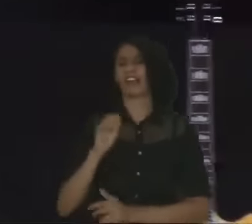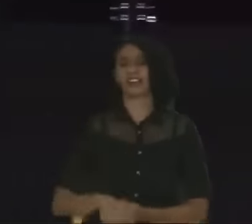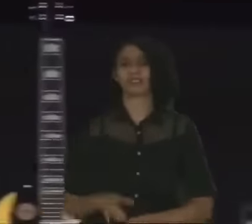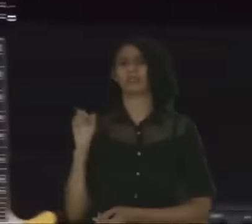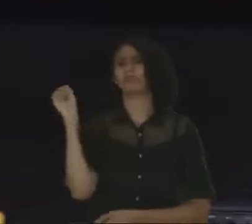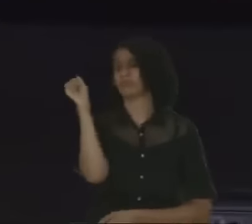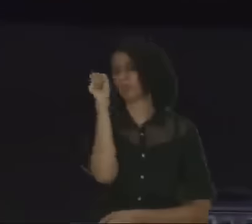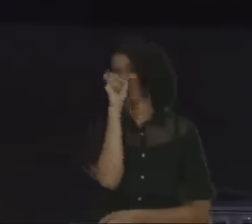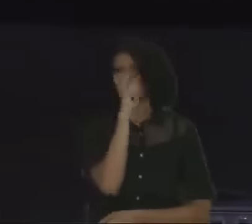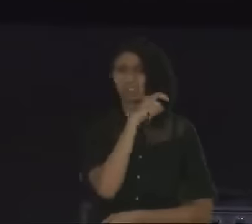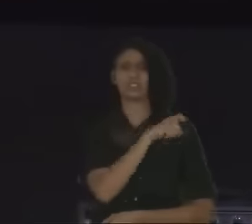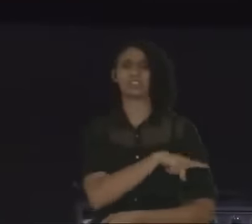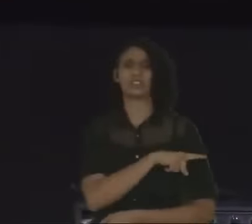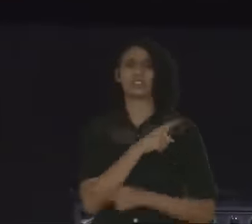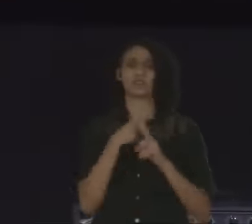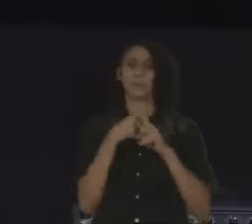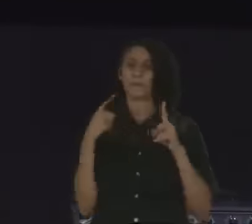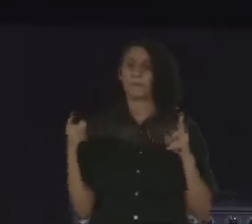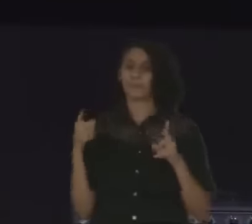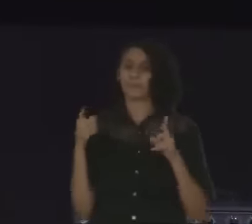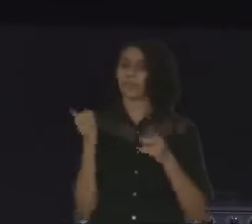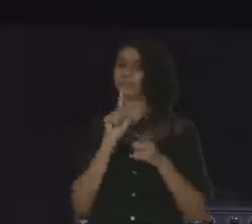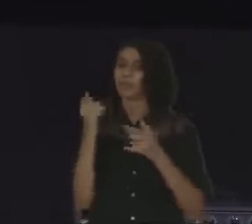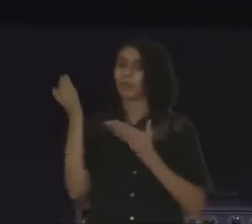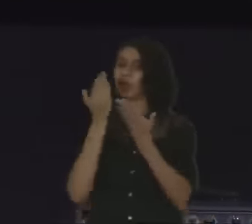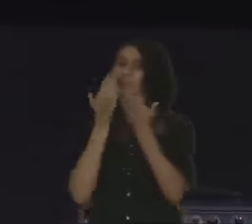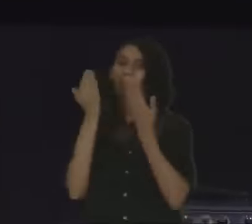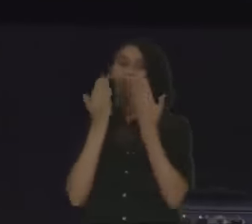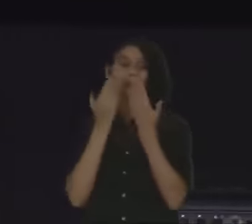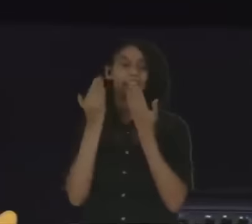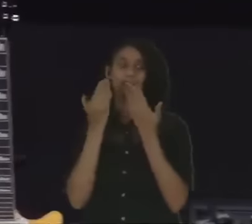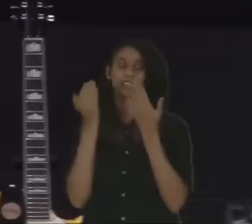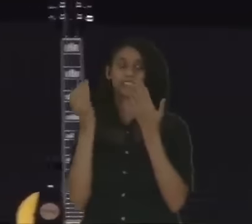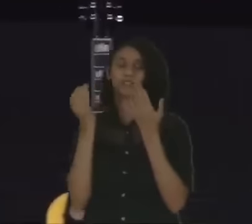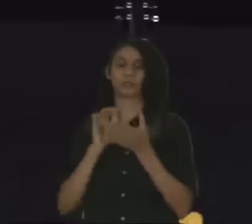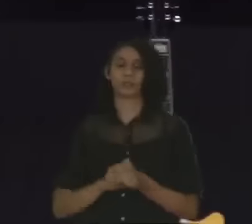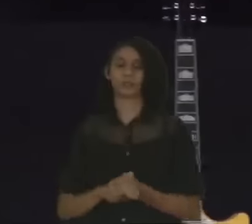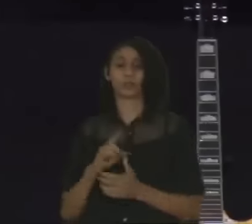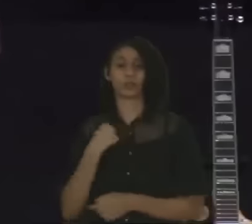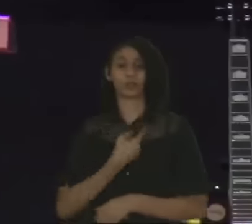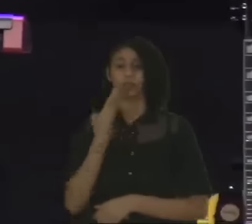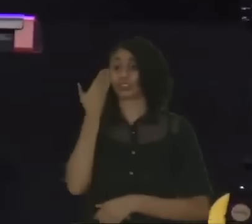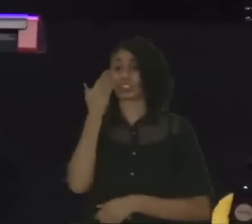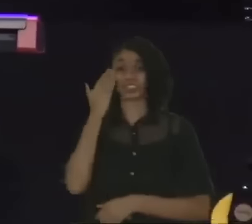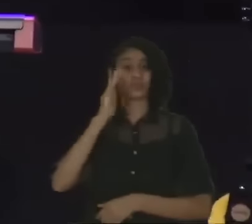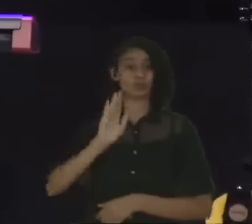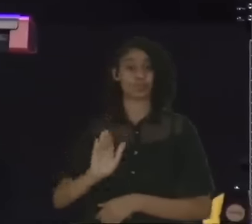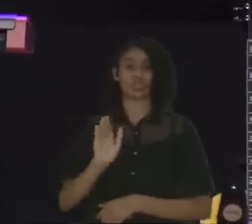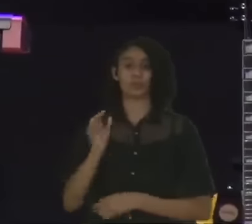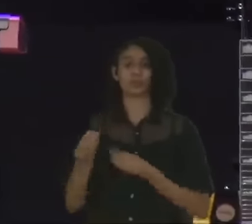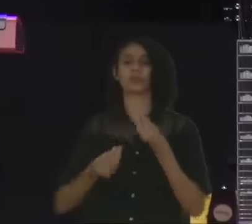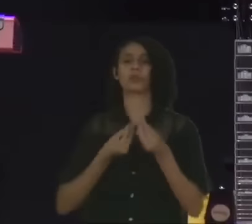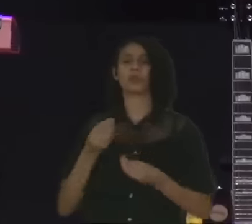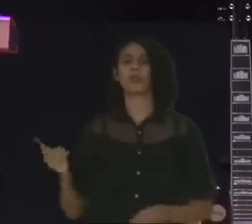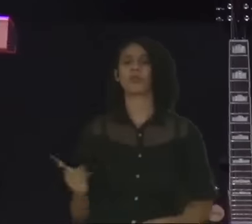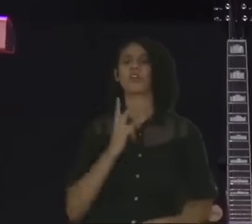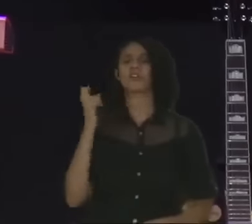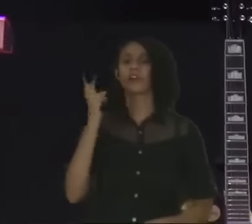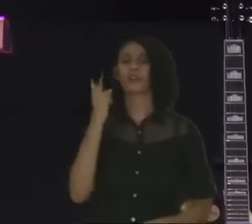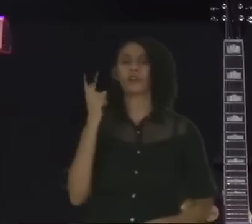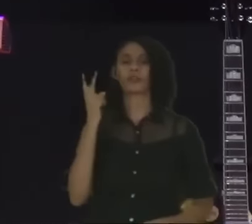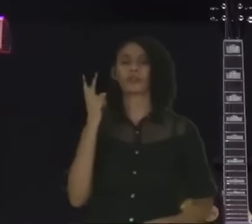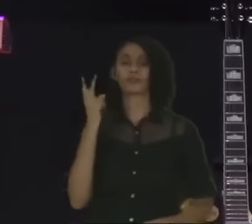a um Mercedes não tem como comparar O problema é que a gente não sabe a dimensão do valor das coisas a única coisa que Jesus diz assim